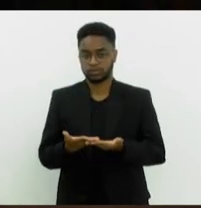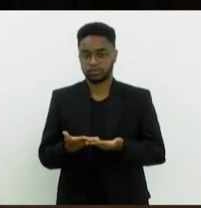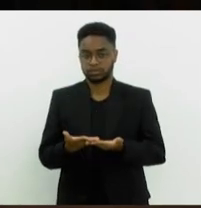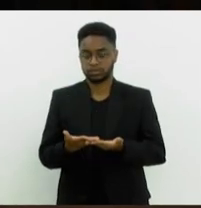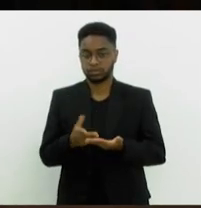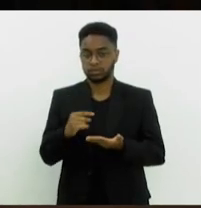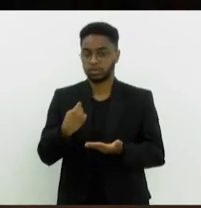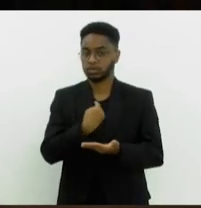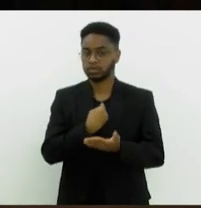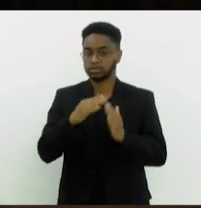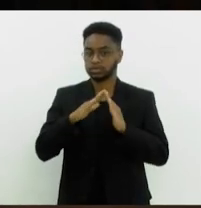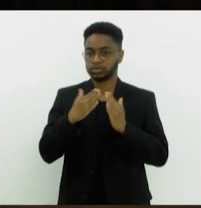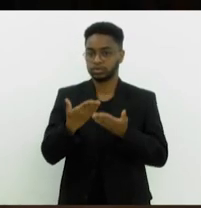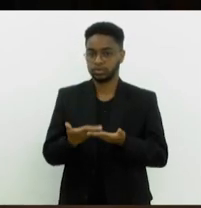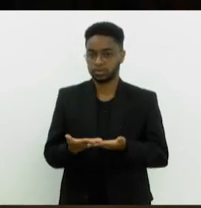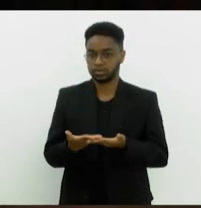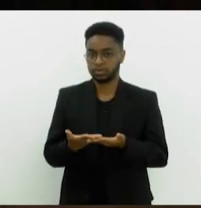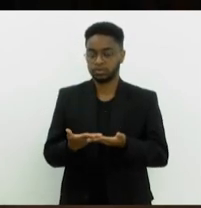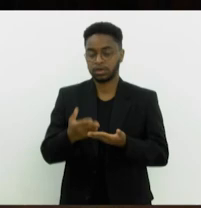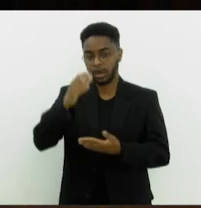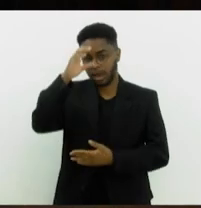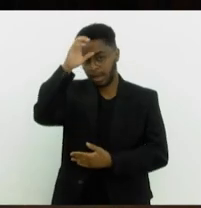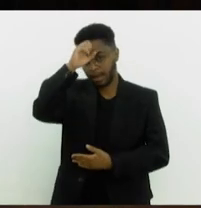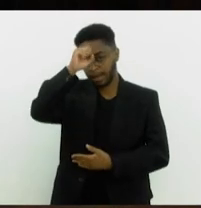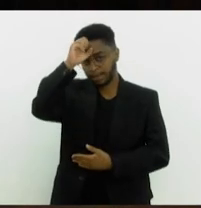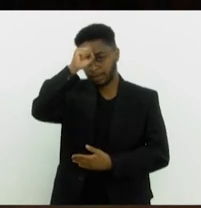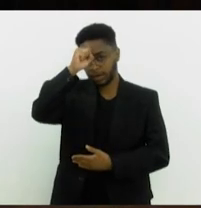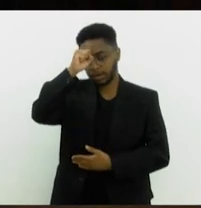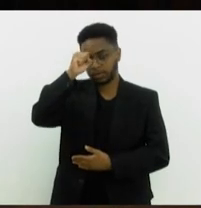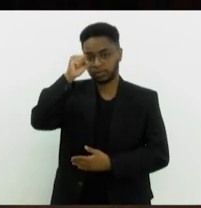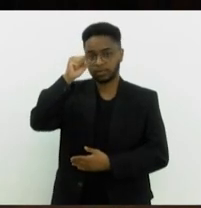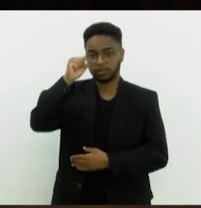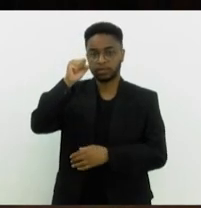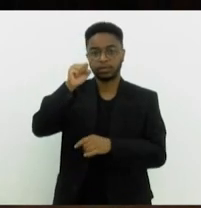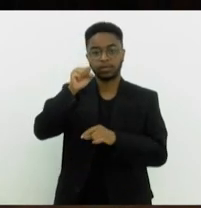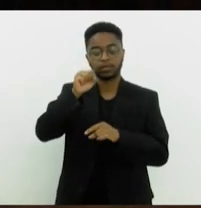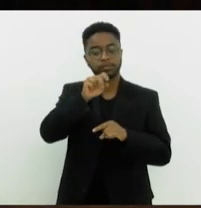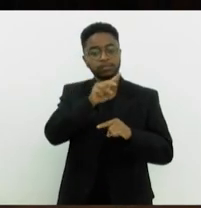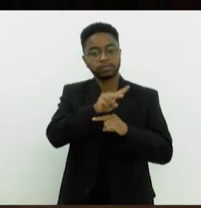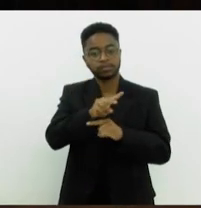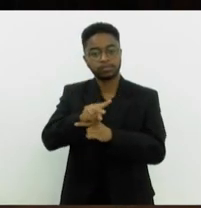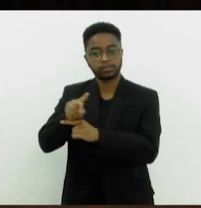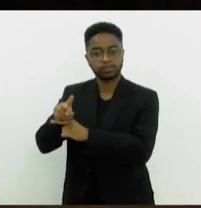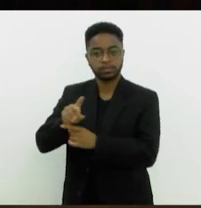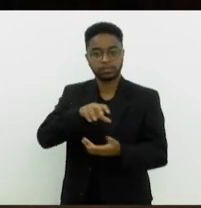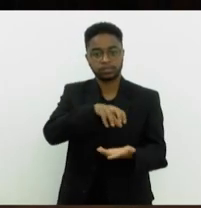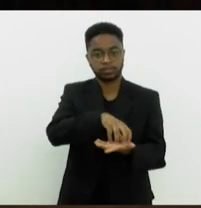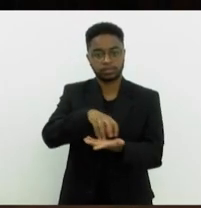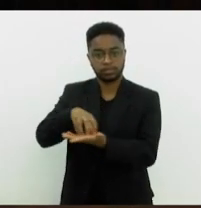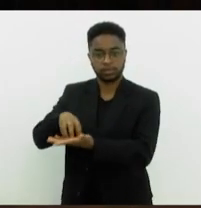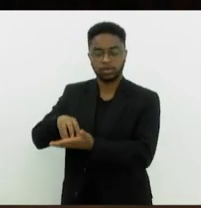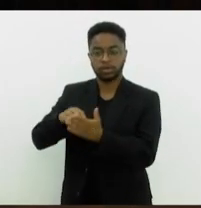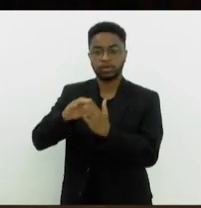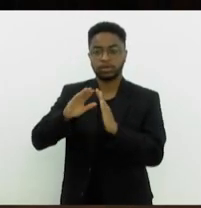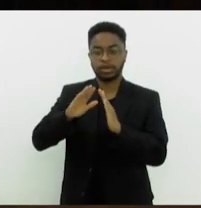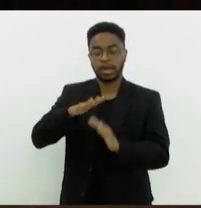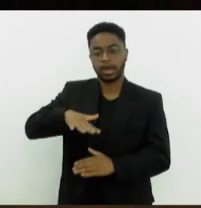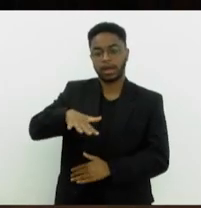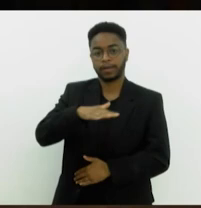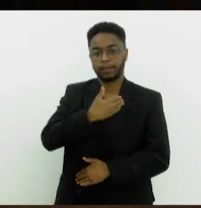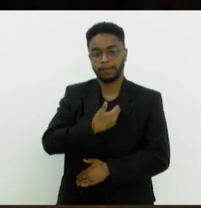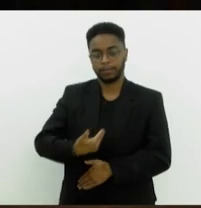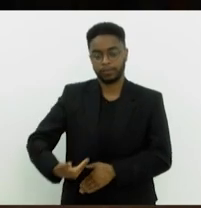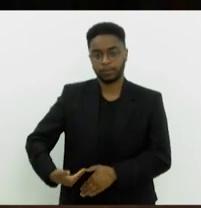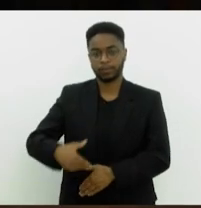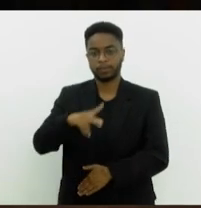Nossa Escola, aprendendo a preservar nas unidades das redes públicas e privadas do ensino